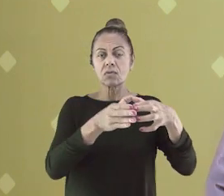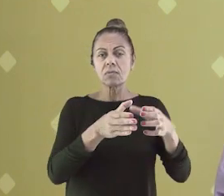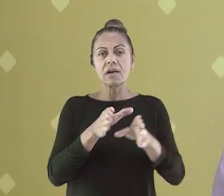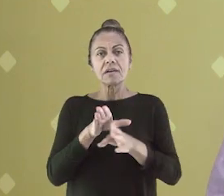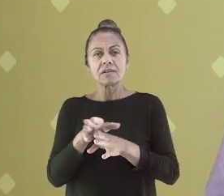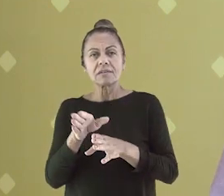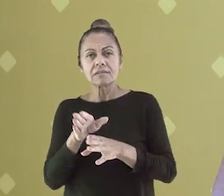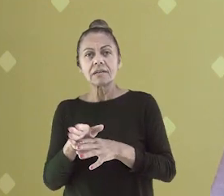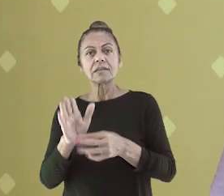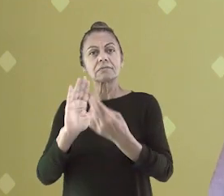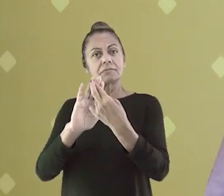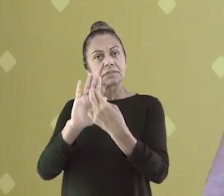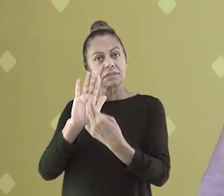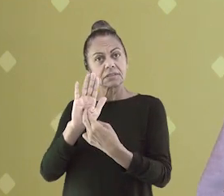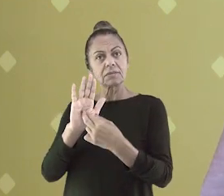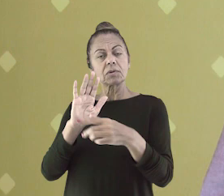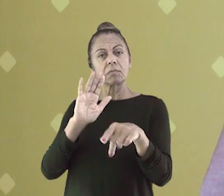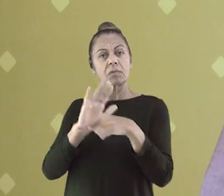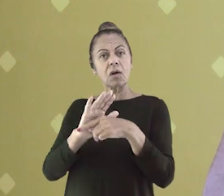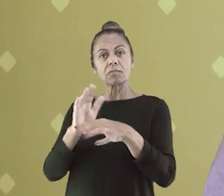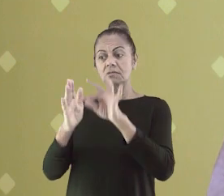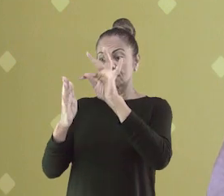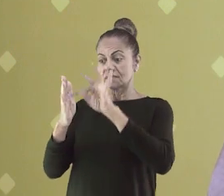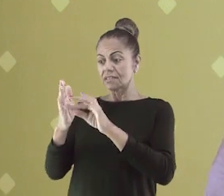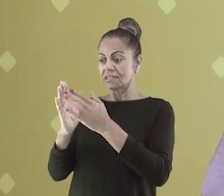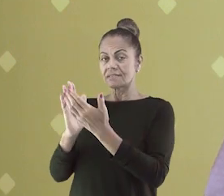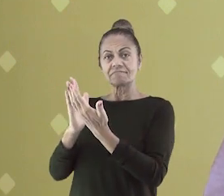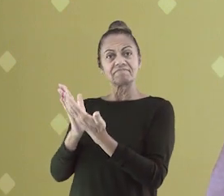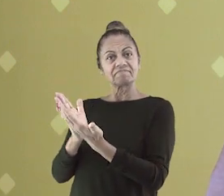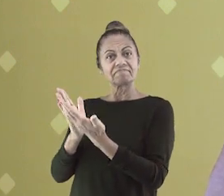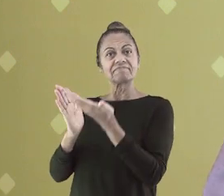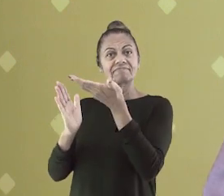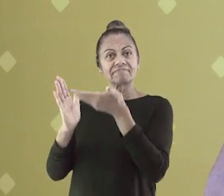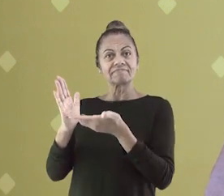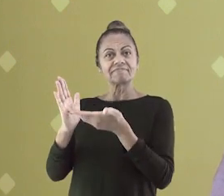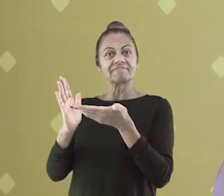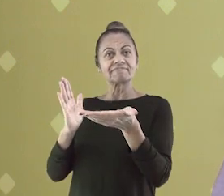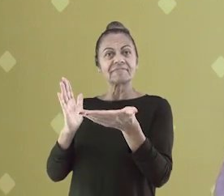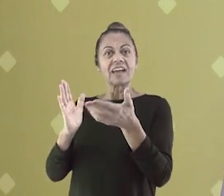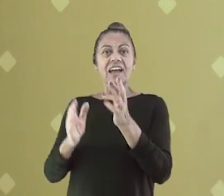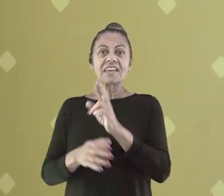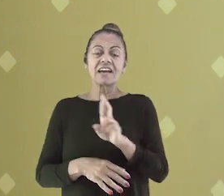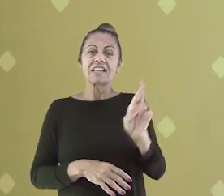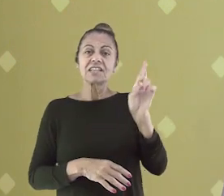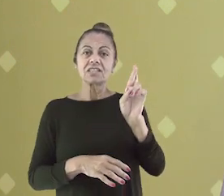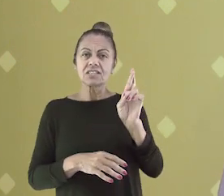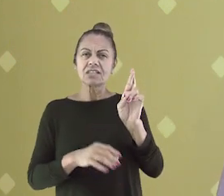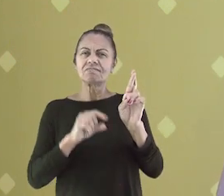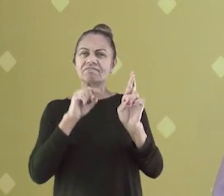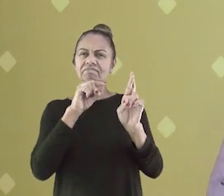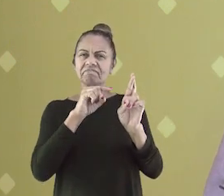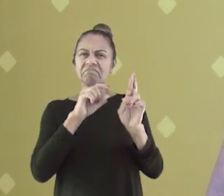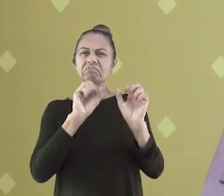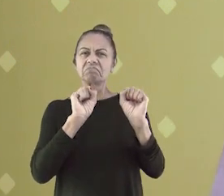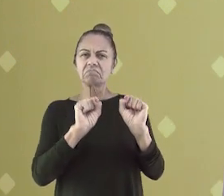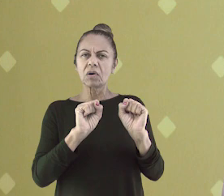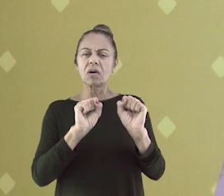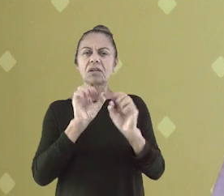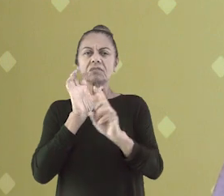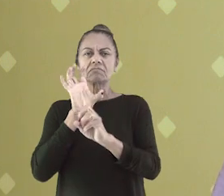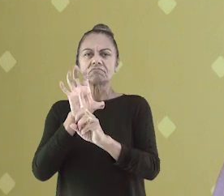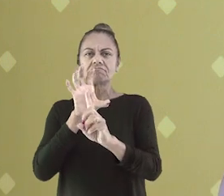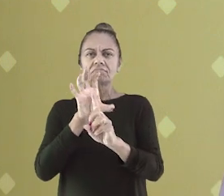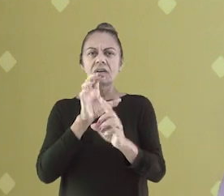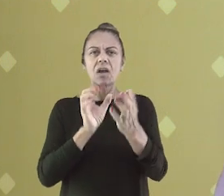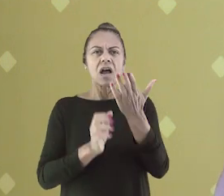pessoa ou de um grupo religioso é orientado por princípios expostos nos textos sagrados prontos, o que indica o